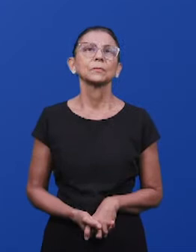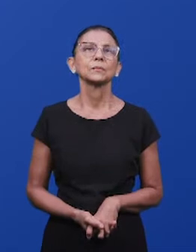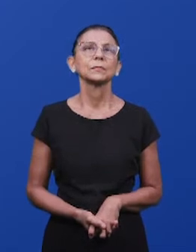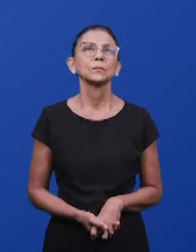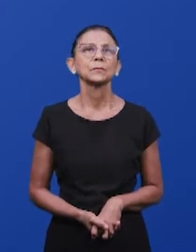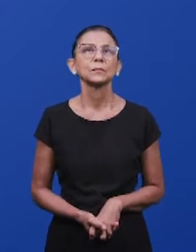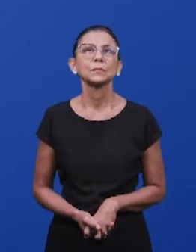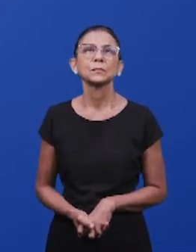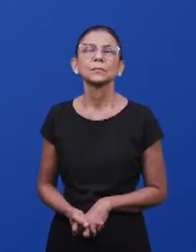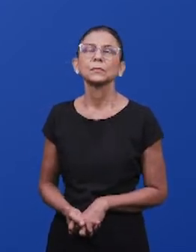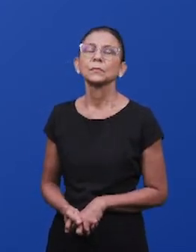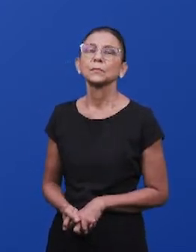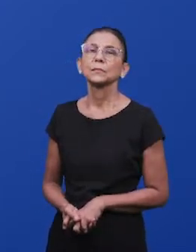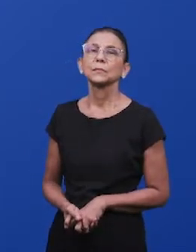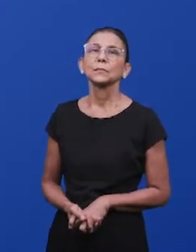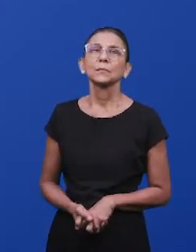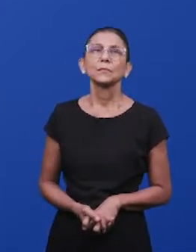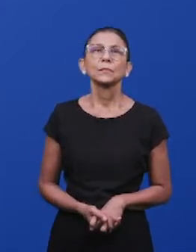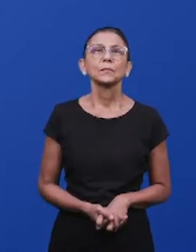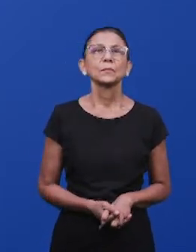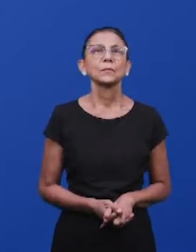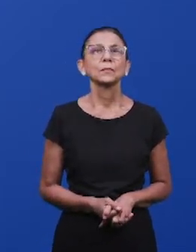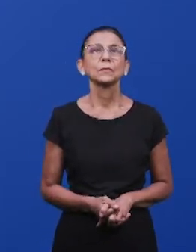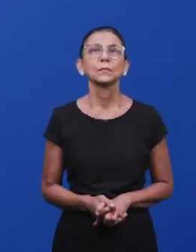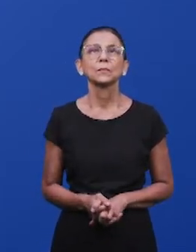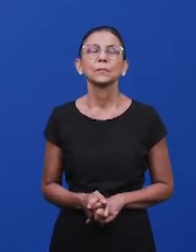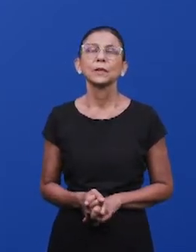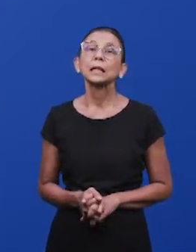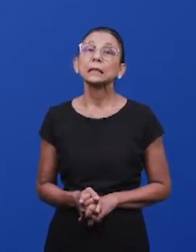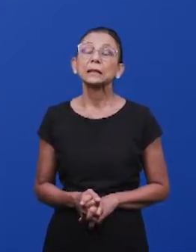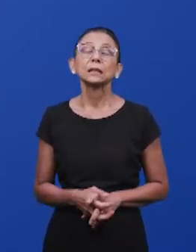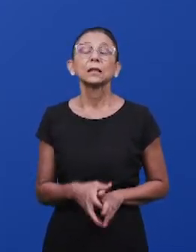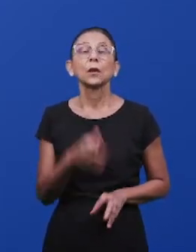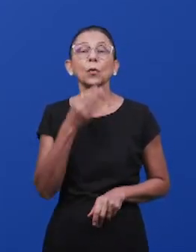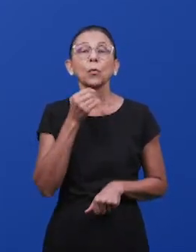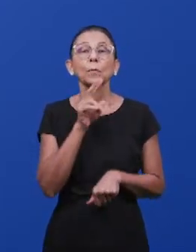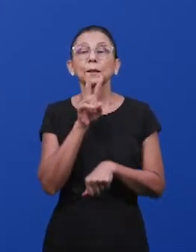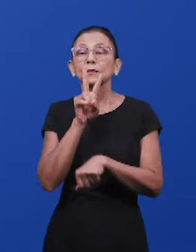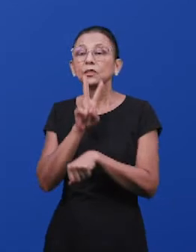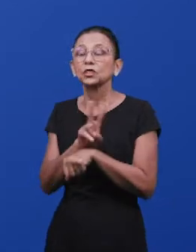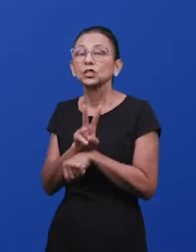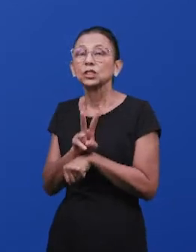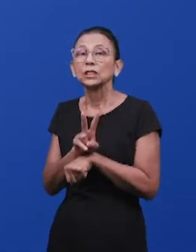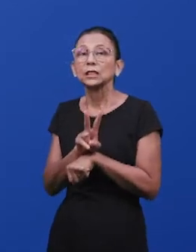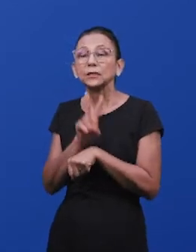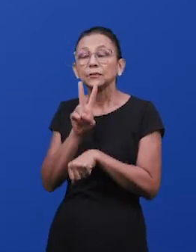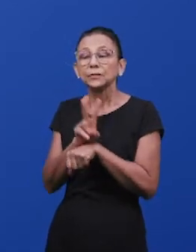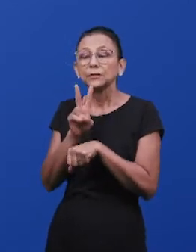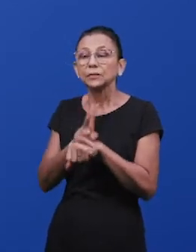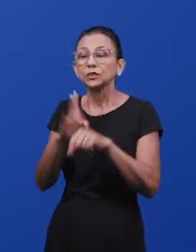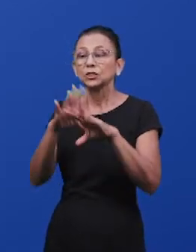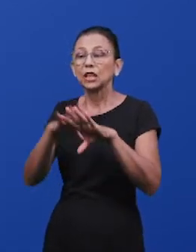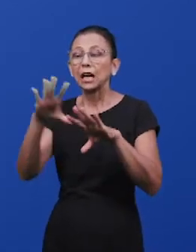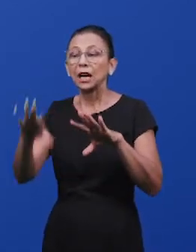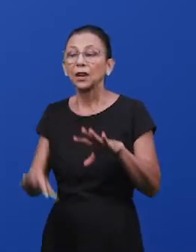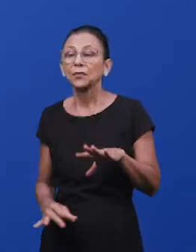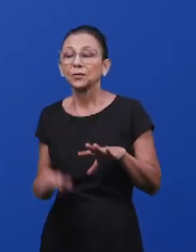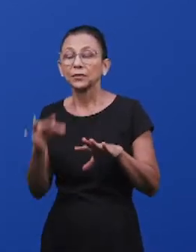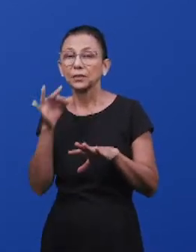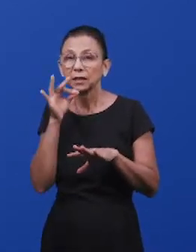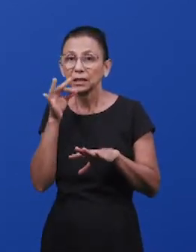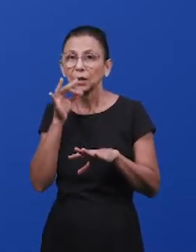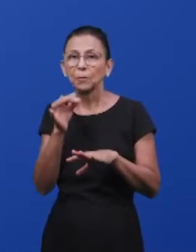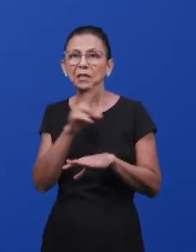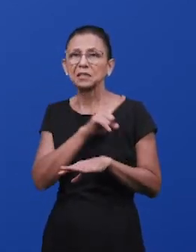vinha para guardar a vinha, e o texto fala que eles não guardaram a vinha. Então, desse grupo, nós vamos observar que existe